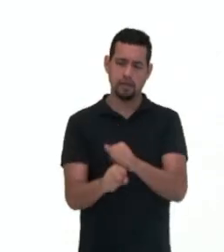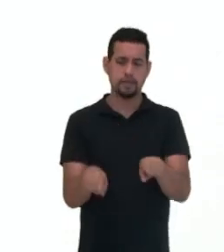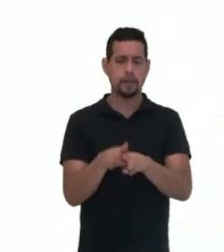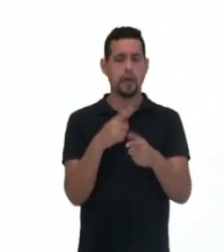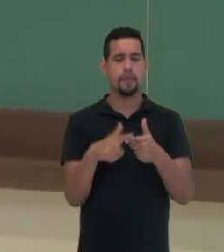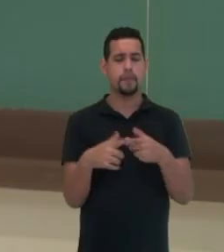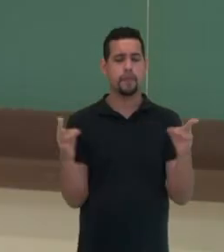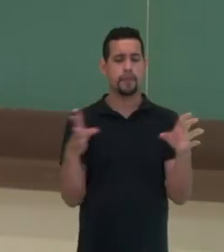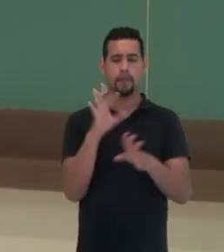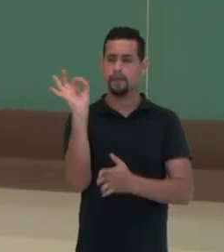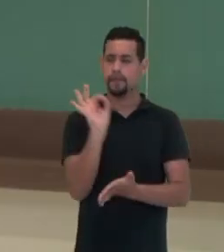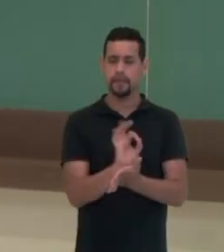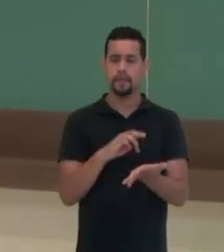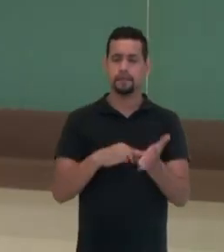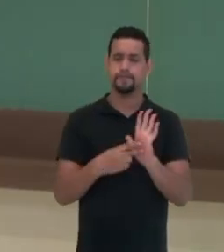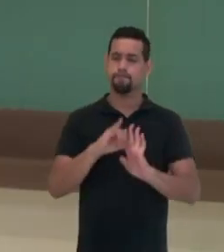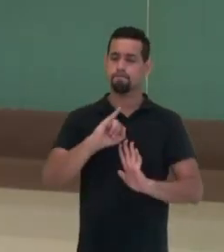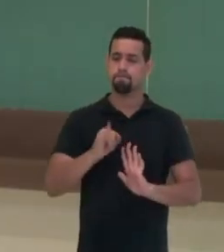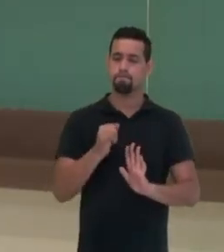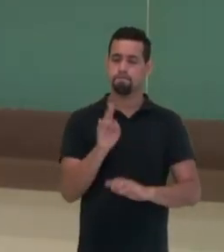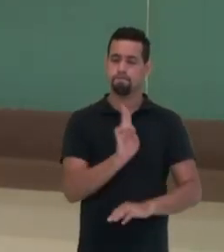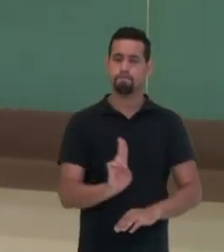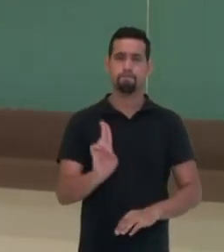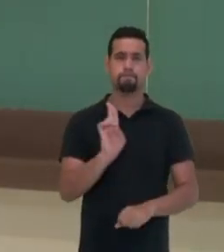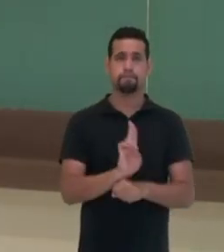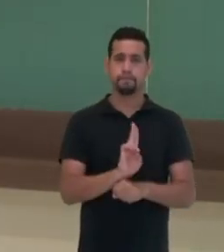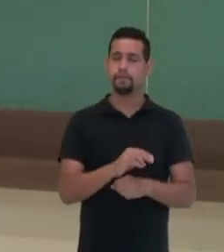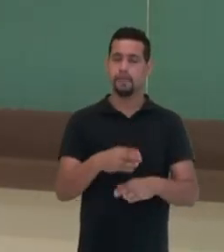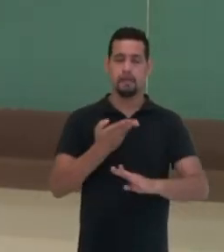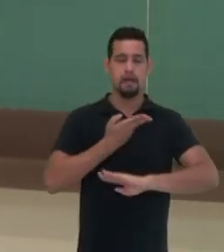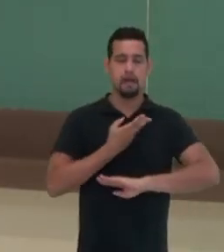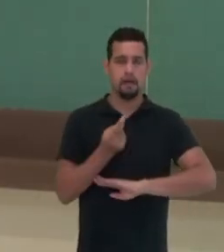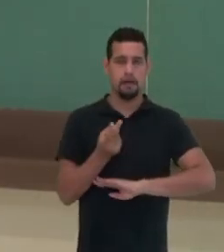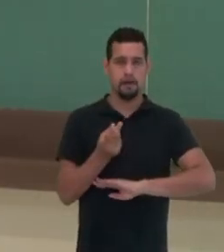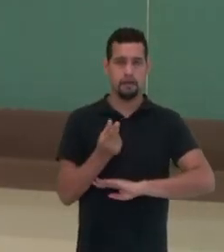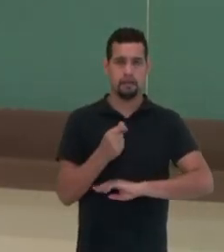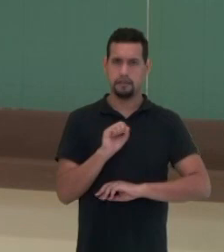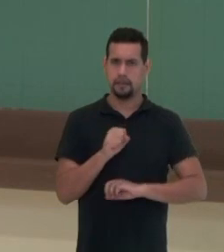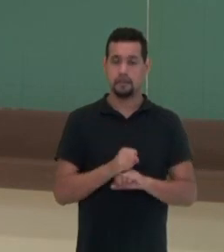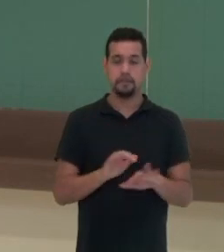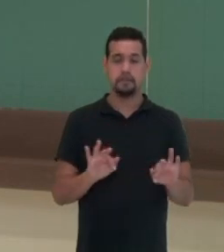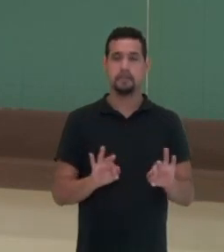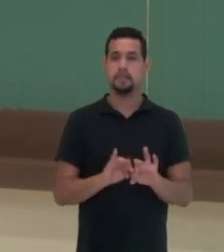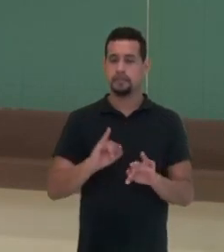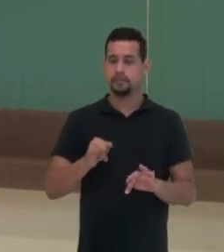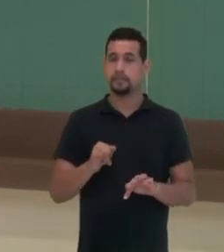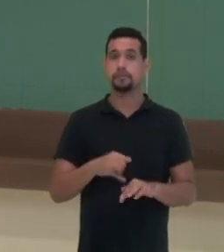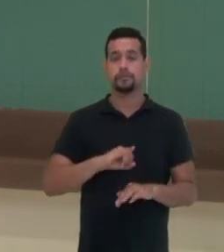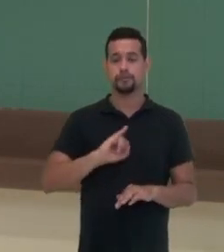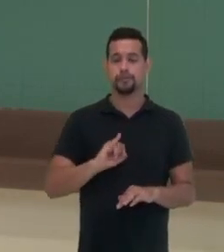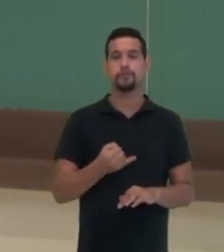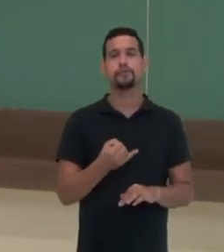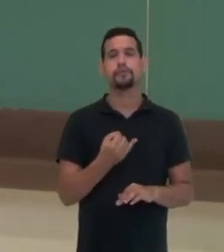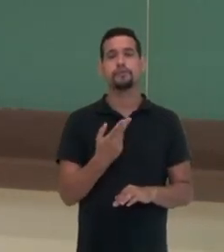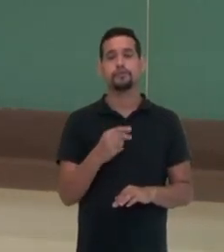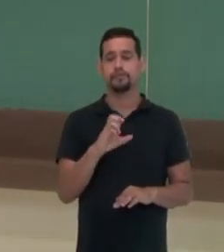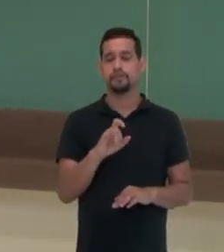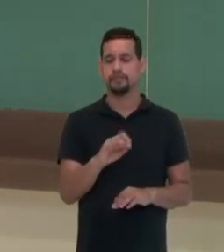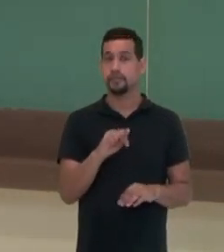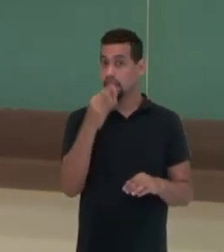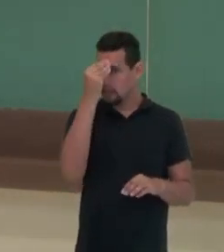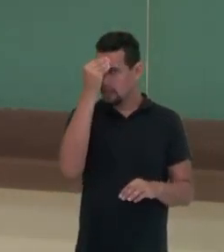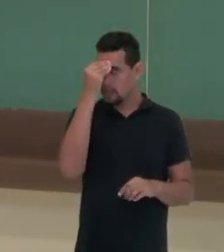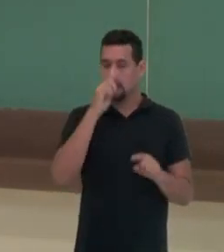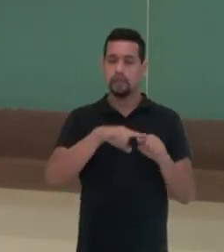resolução de porcentagens e juros na aplicação de situações financeiras, né? Juros simples, J igual a CIT, guarda aí. E